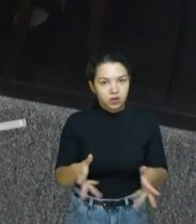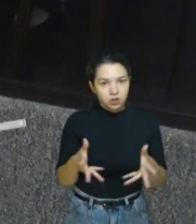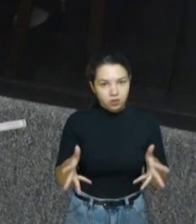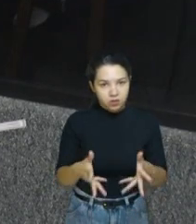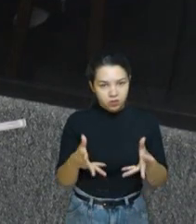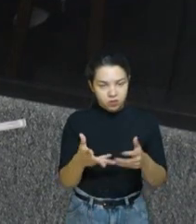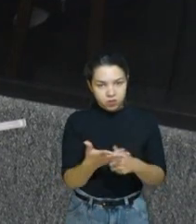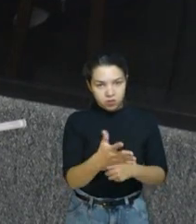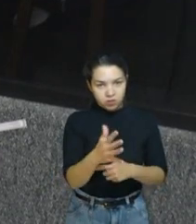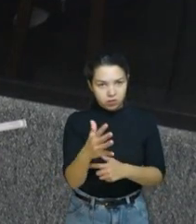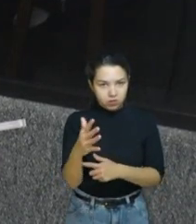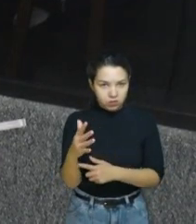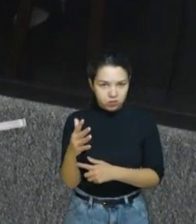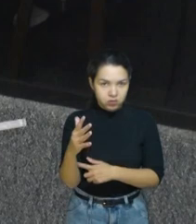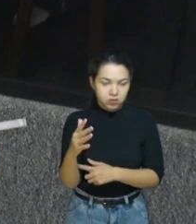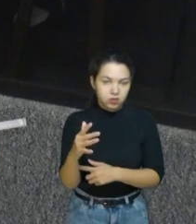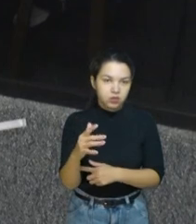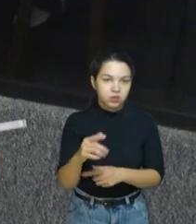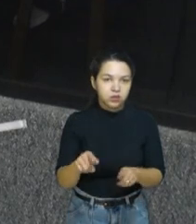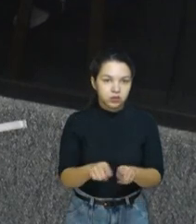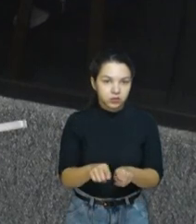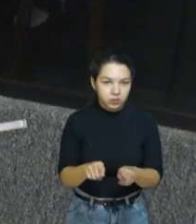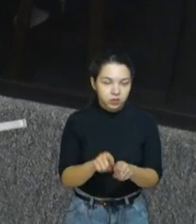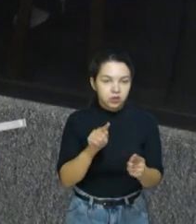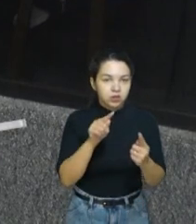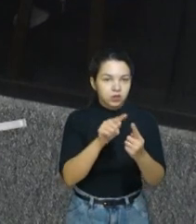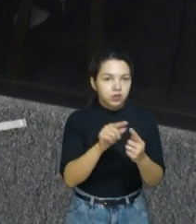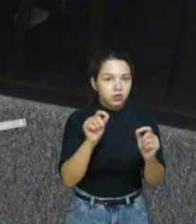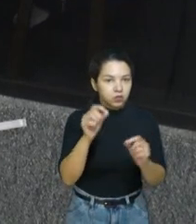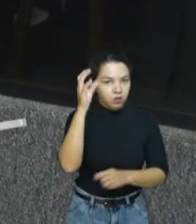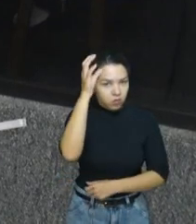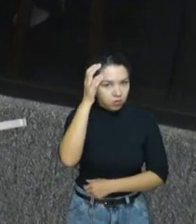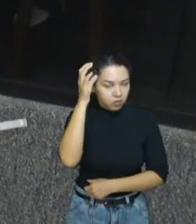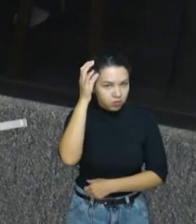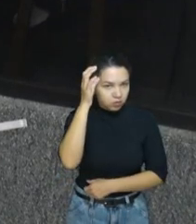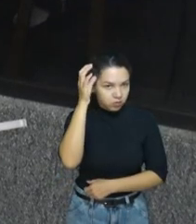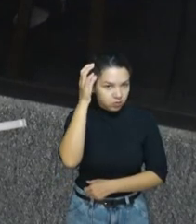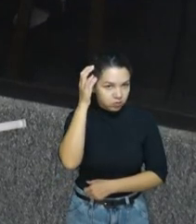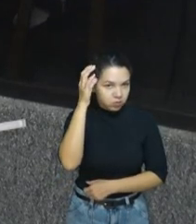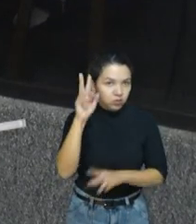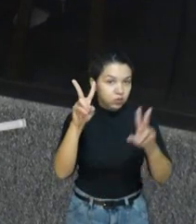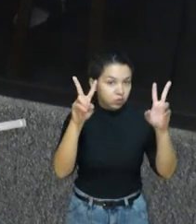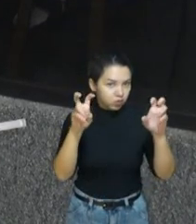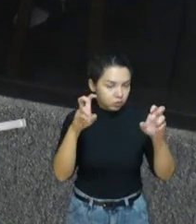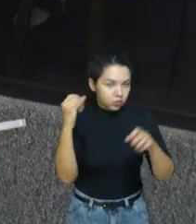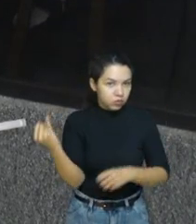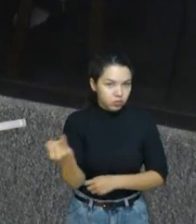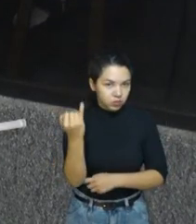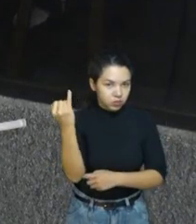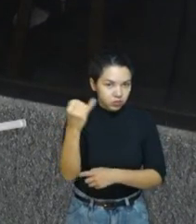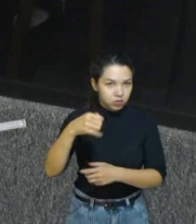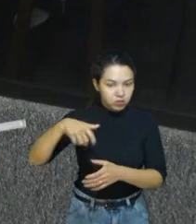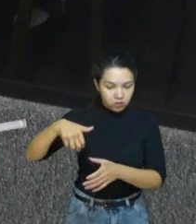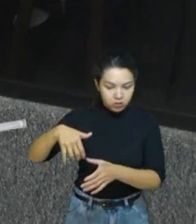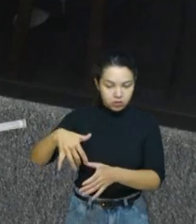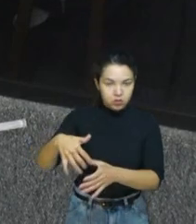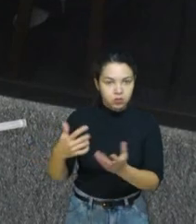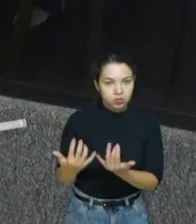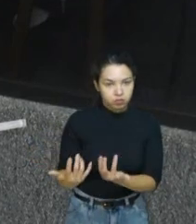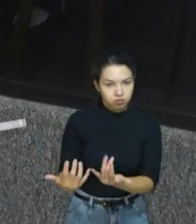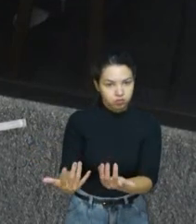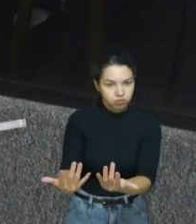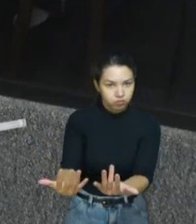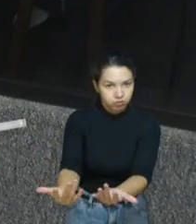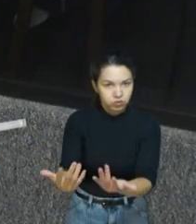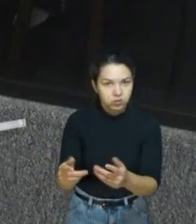hortas sensoriais e jardins e tem como objetivo conscientizar sobre a importância do cultivo orgânico, a